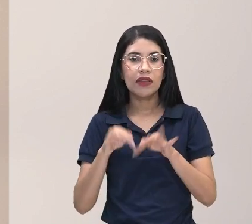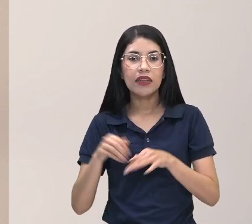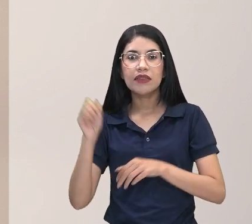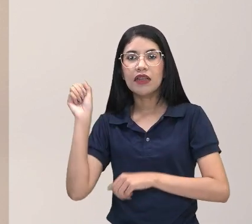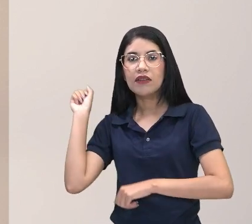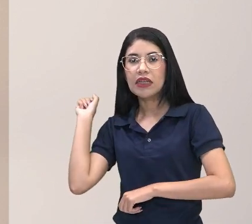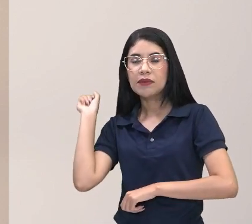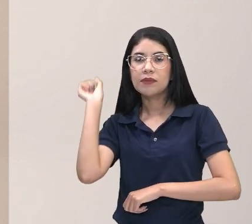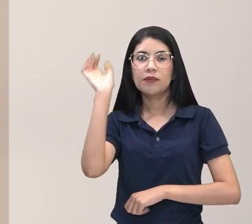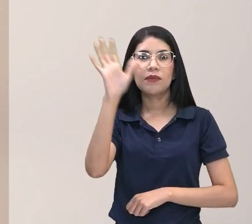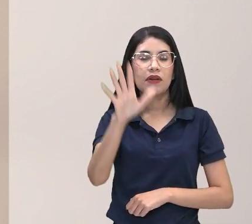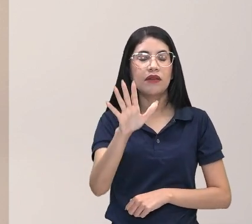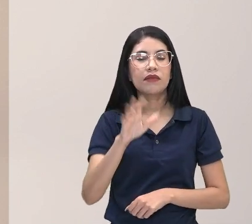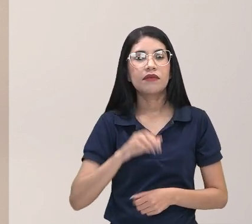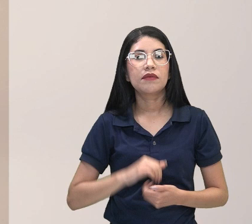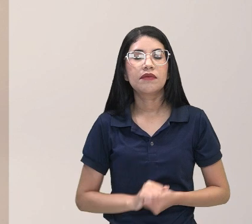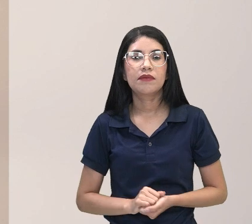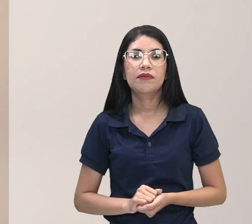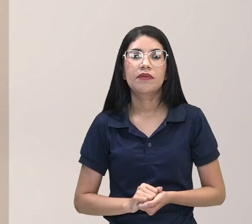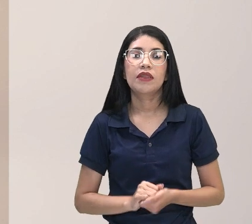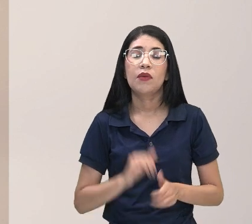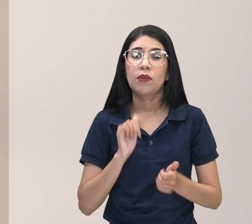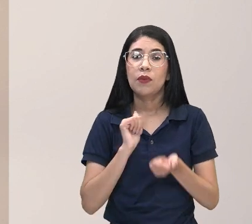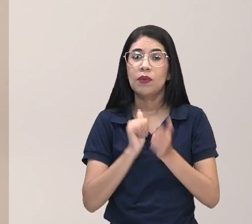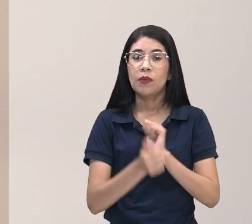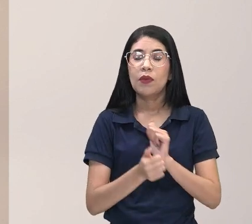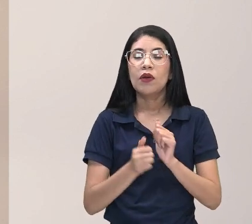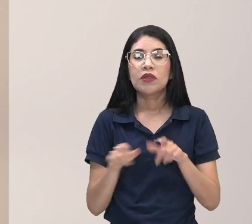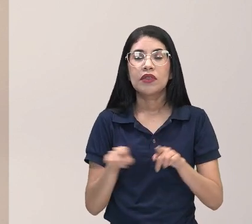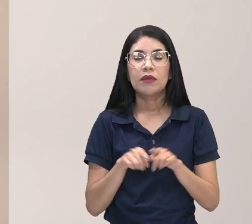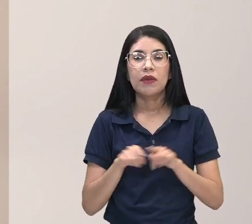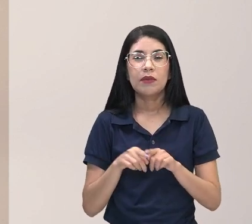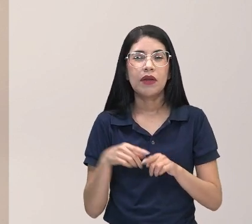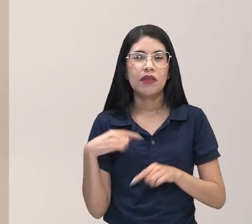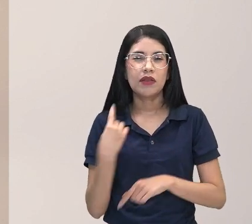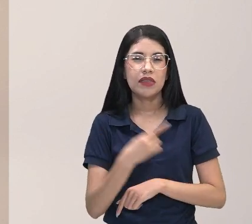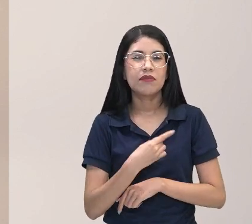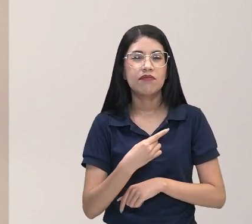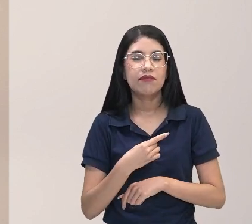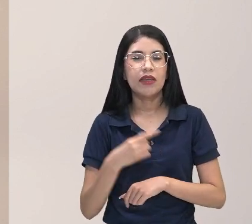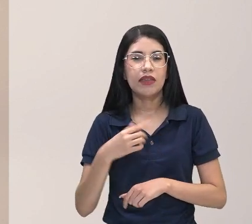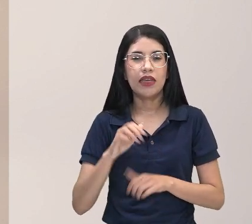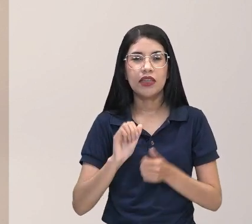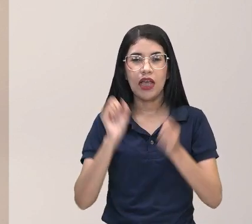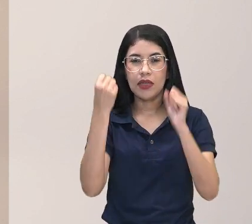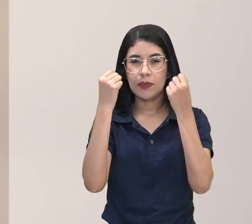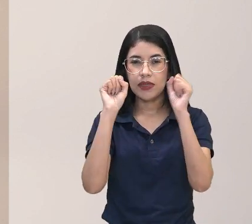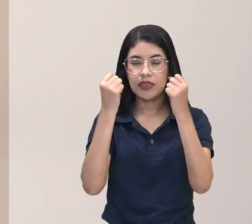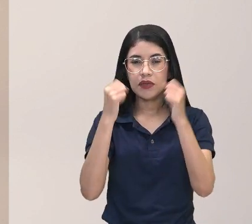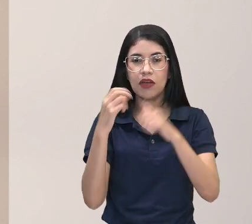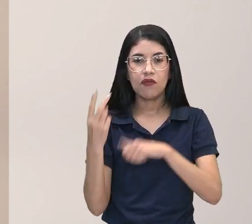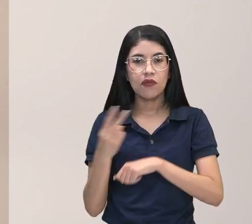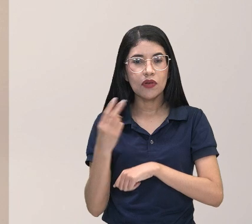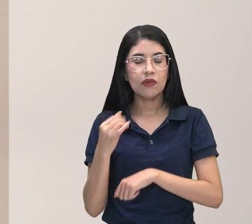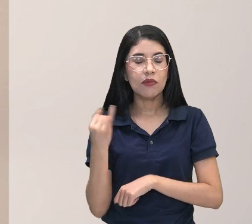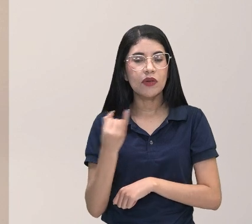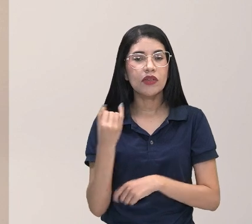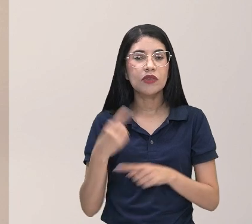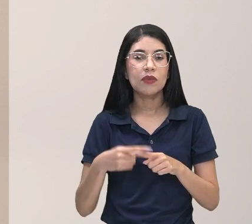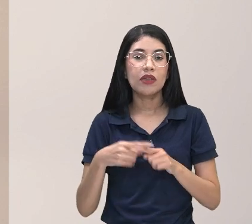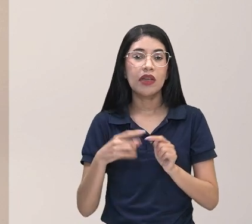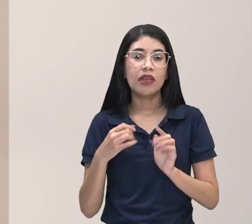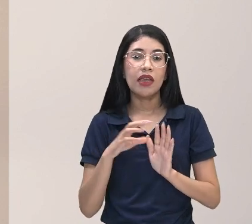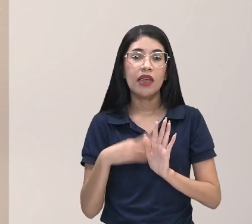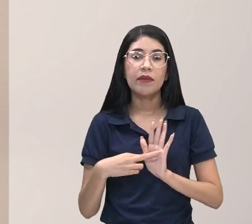lançamento desse disco. Esse esporte, para nós da educação física, ele tem aí um valor um pouco maior, porque ele representa o